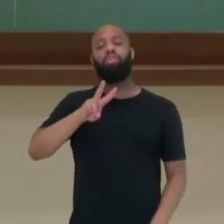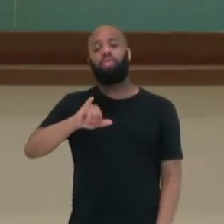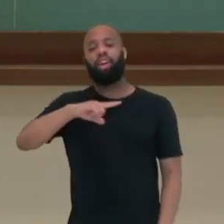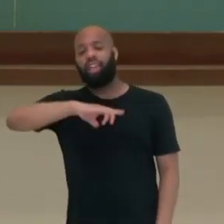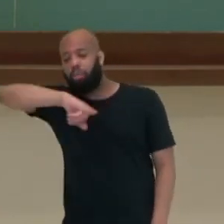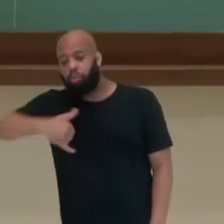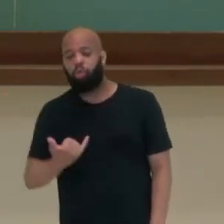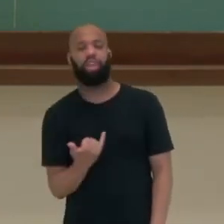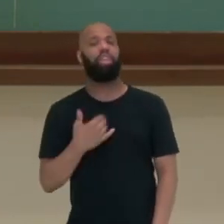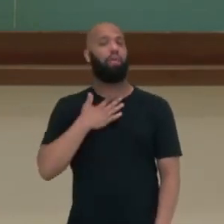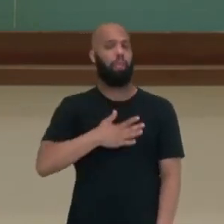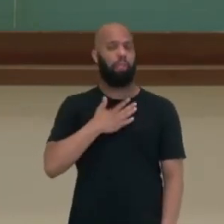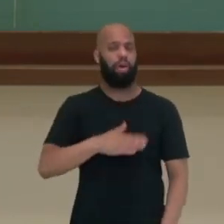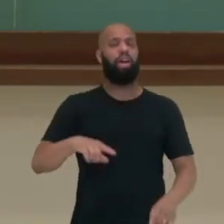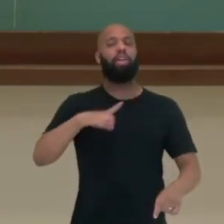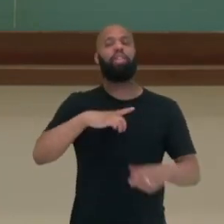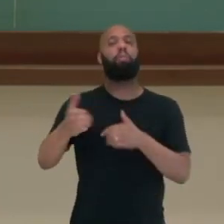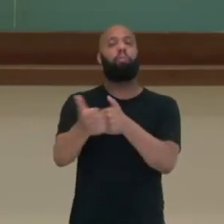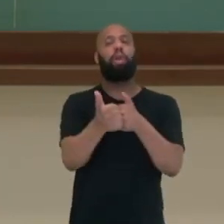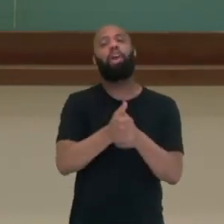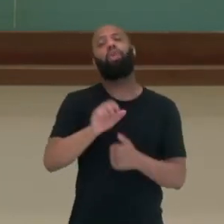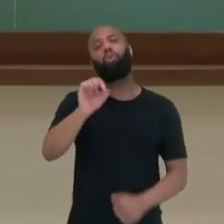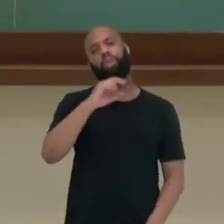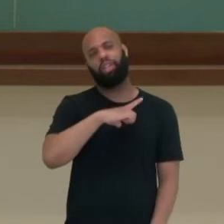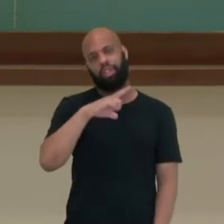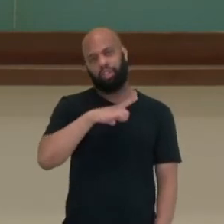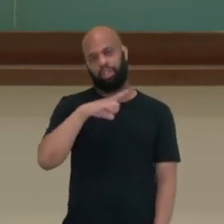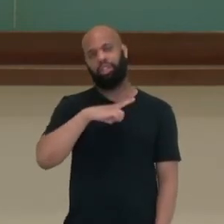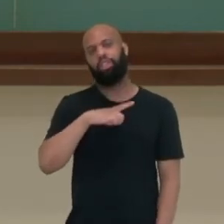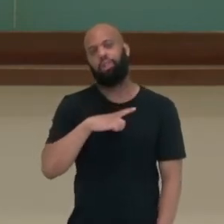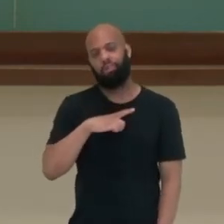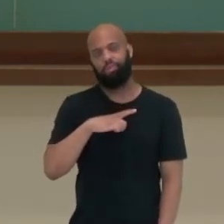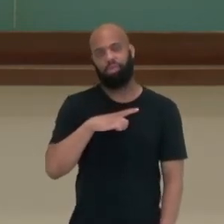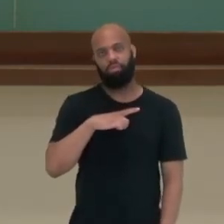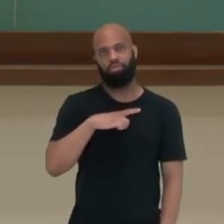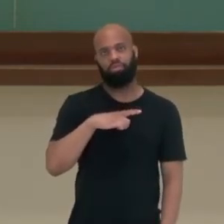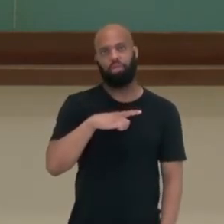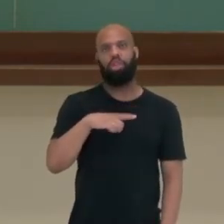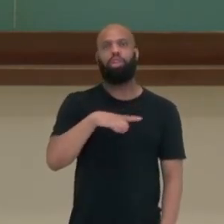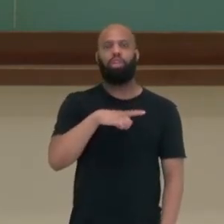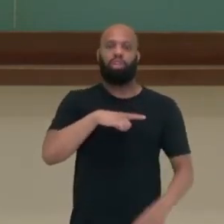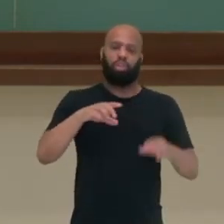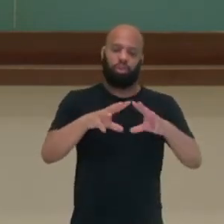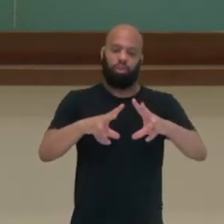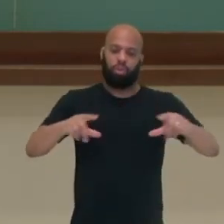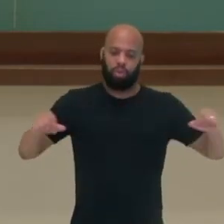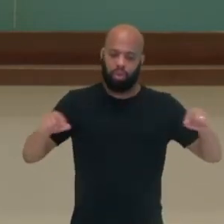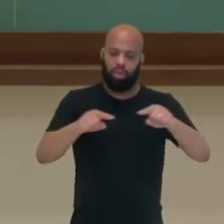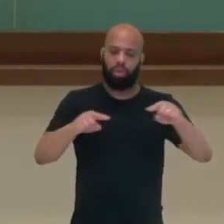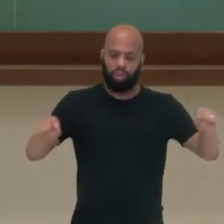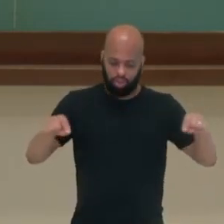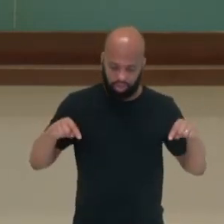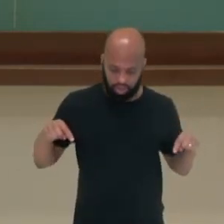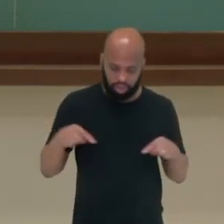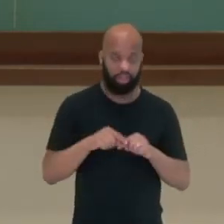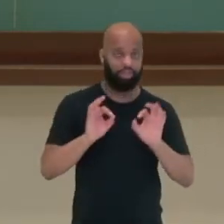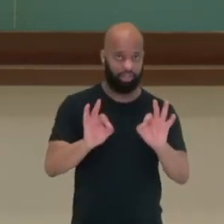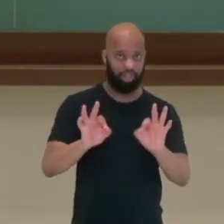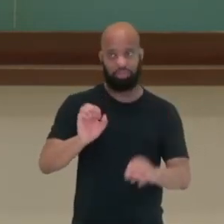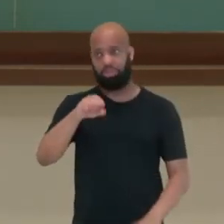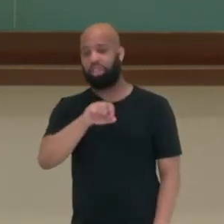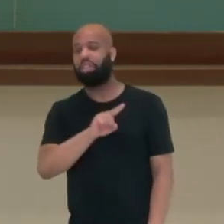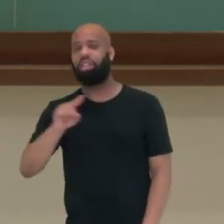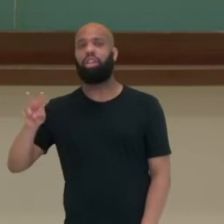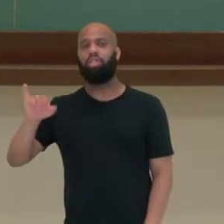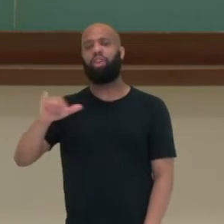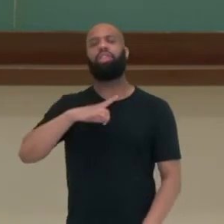como os arredores, esse terreno, esse solo que nós iremos utilizar, ele é apropriado, ele não é apropriado? Então vai haver todas